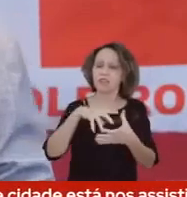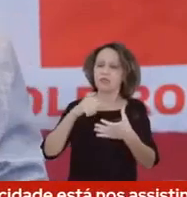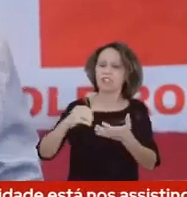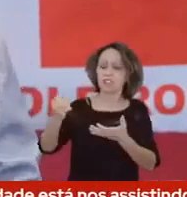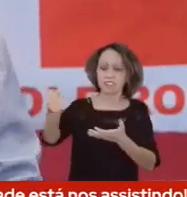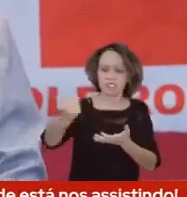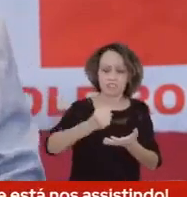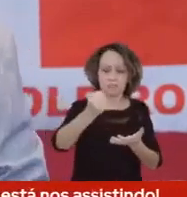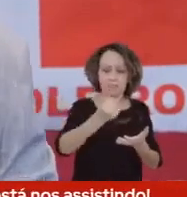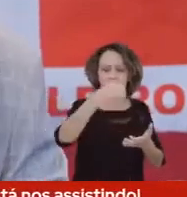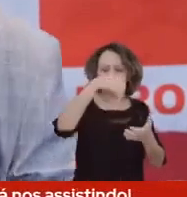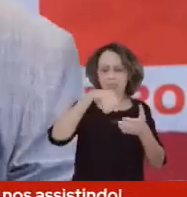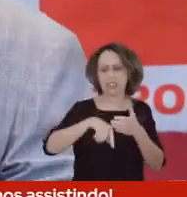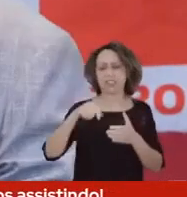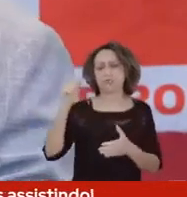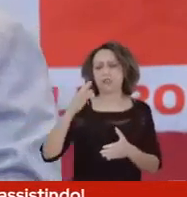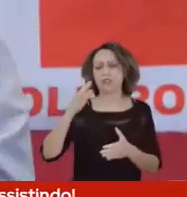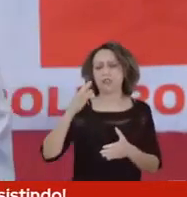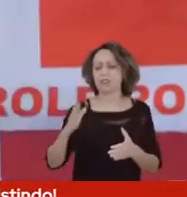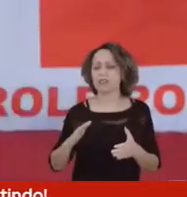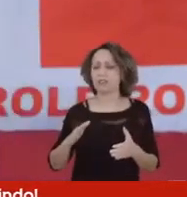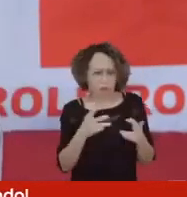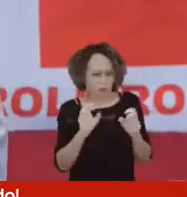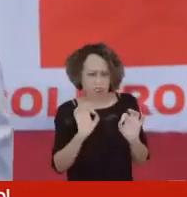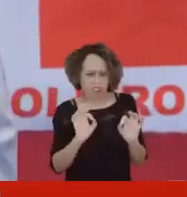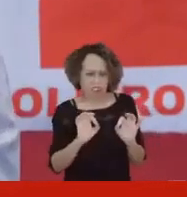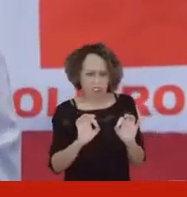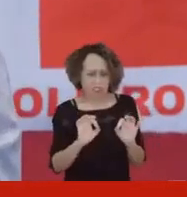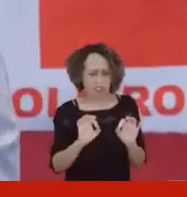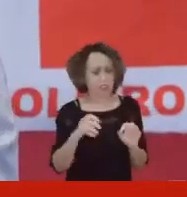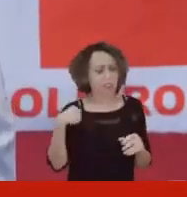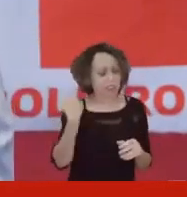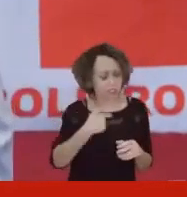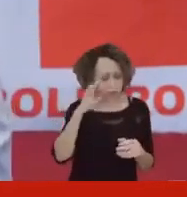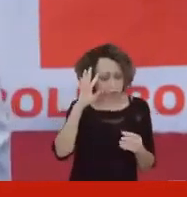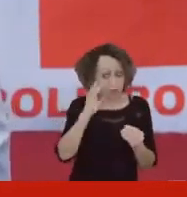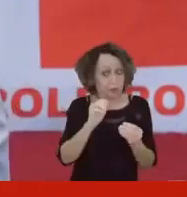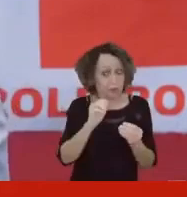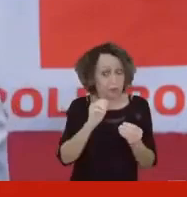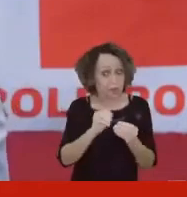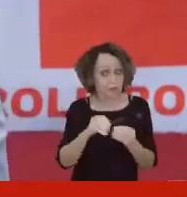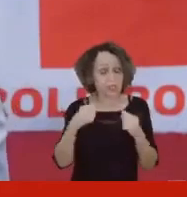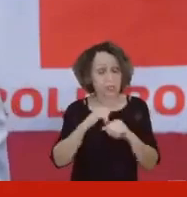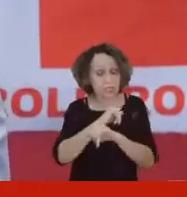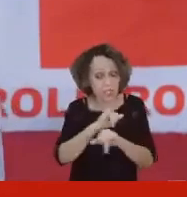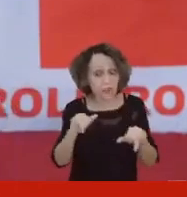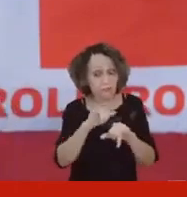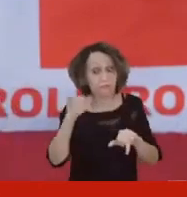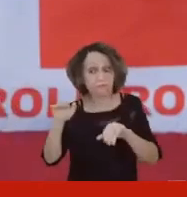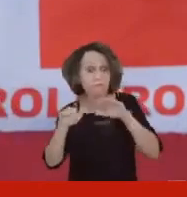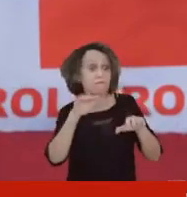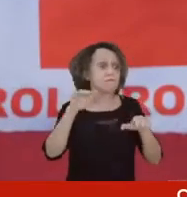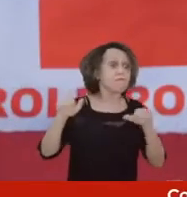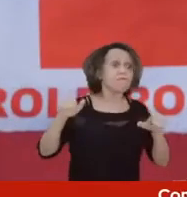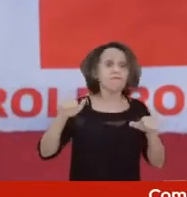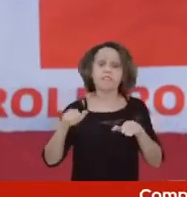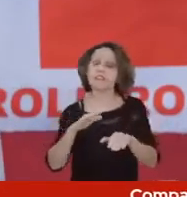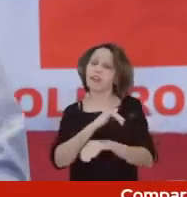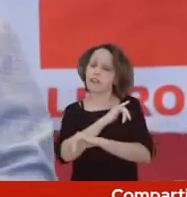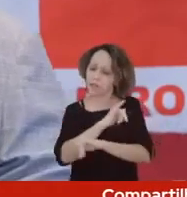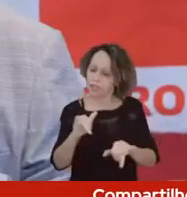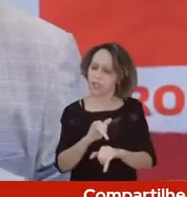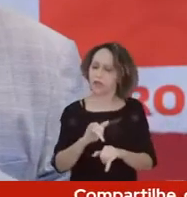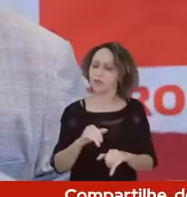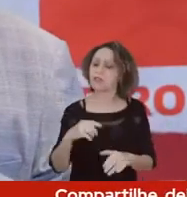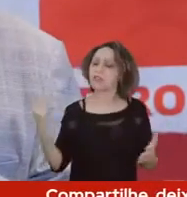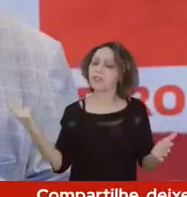para os outros e convencer os outros o que, que está acontecendo. E eu acho que é isso que está faltando a